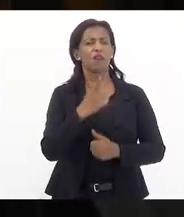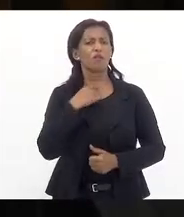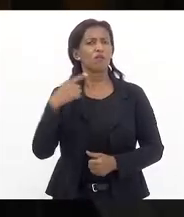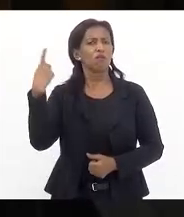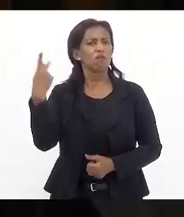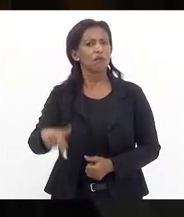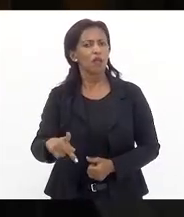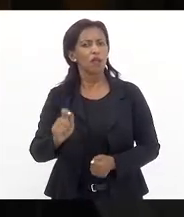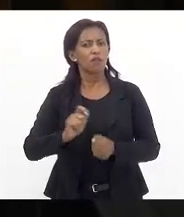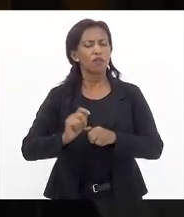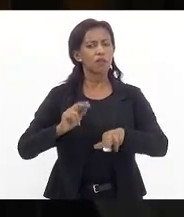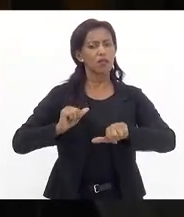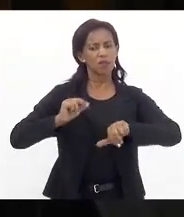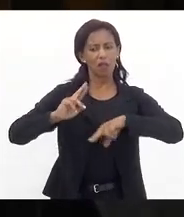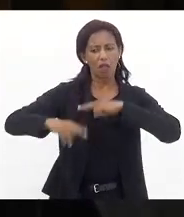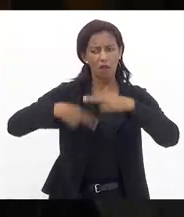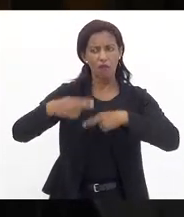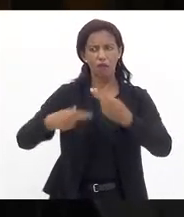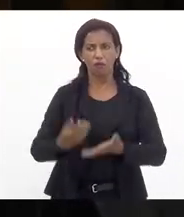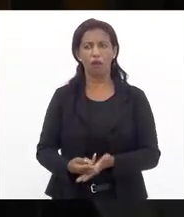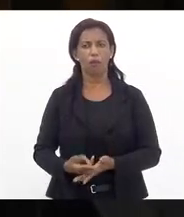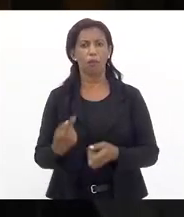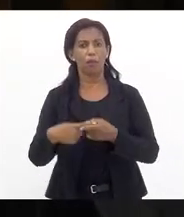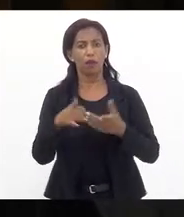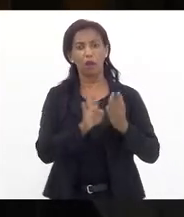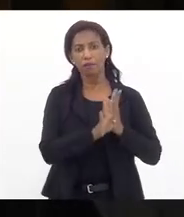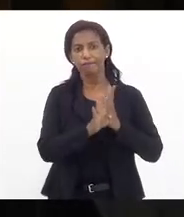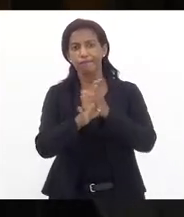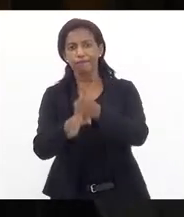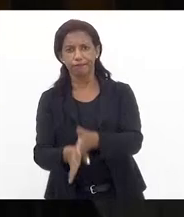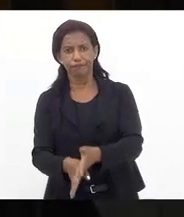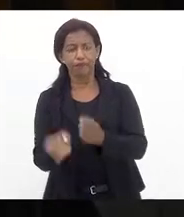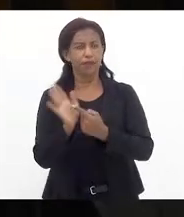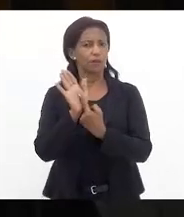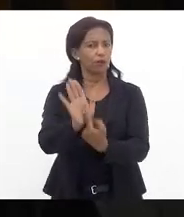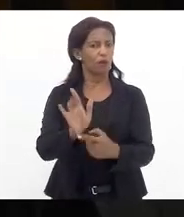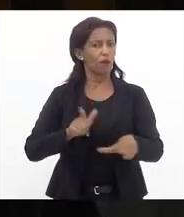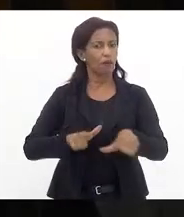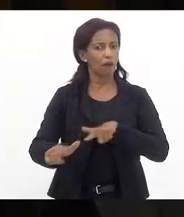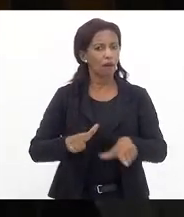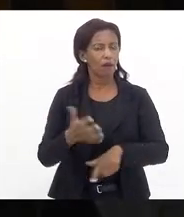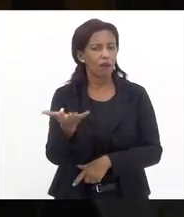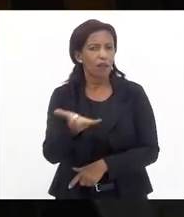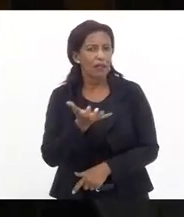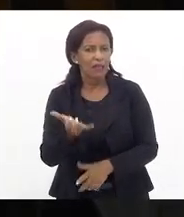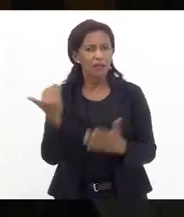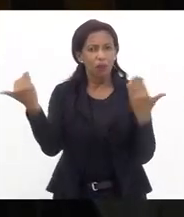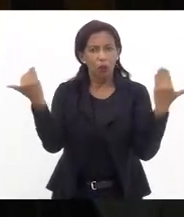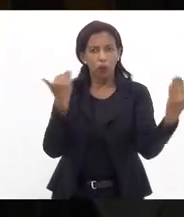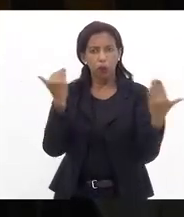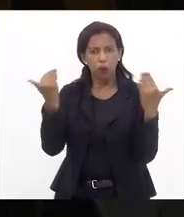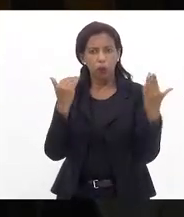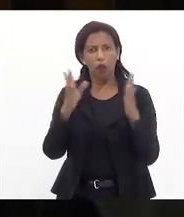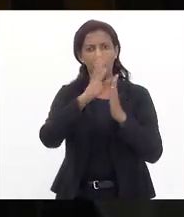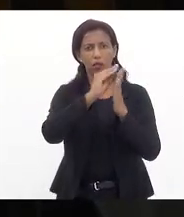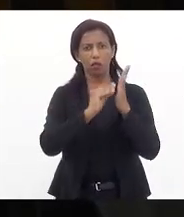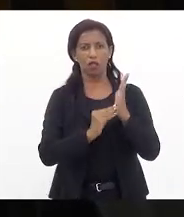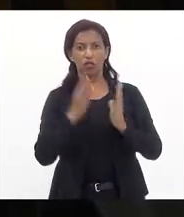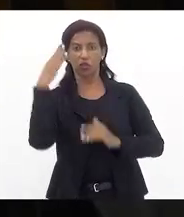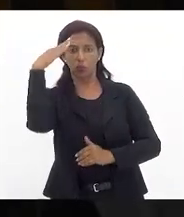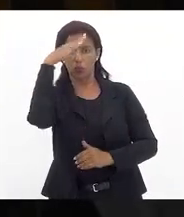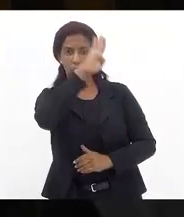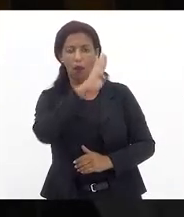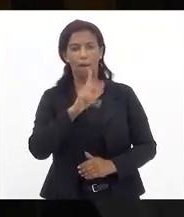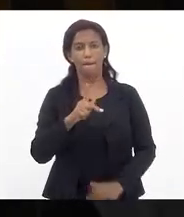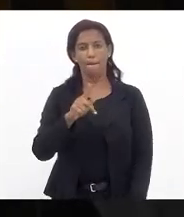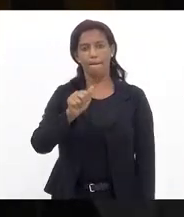dele fazer essa reforma desse jeito, porque ele quer se alinhar, ele quer mostrar serviço, ele quer se equiparar na agenda de Bolsonaro e